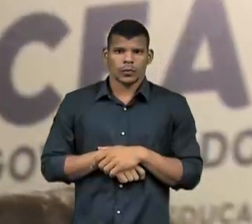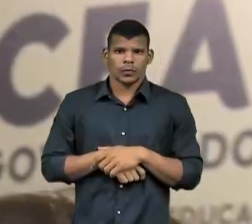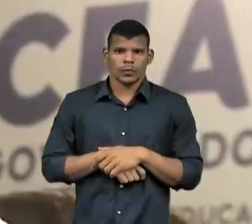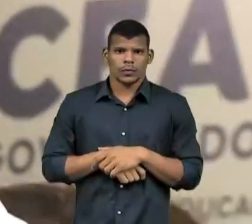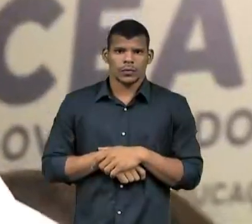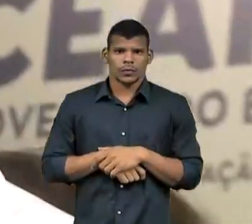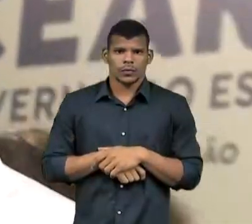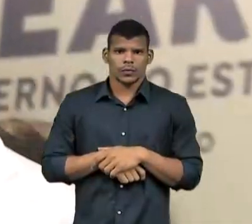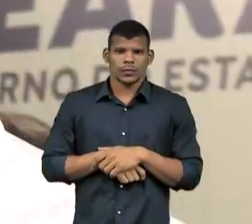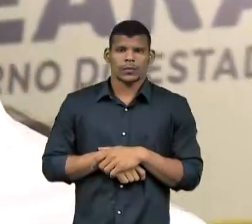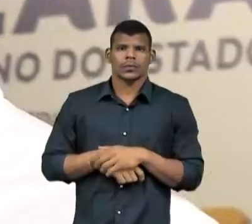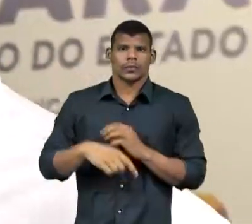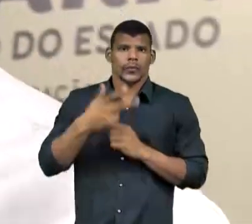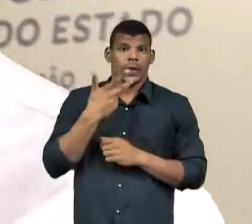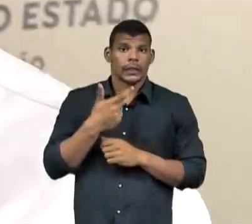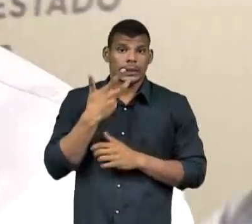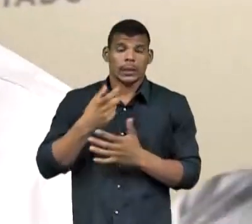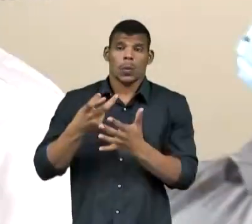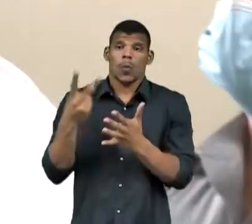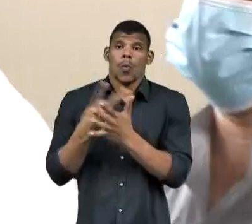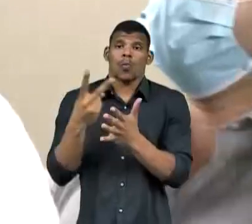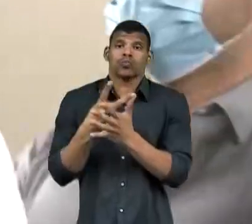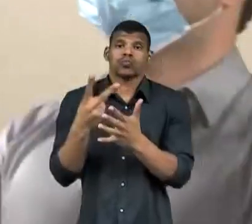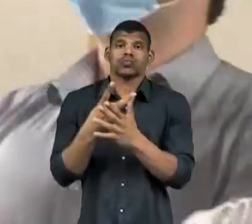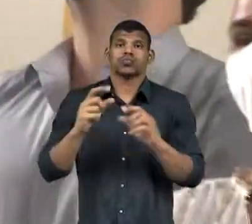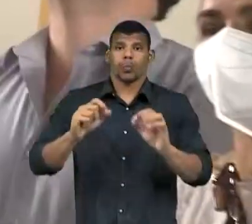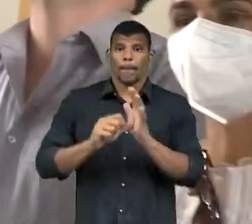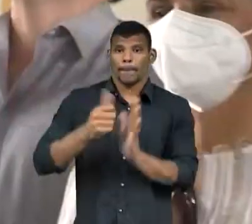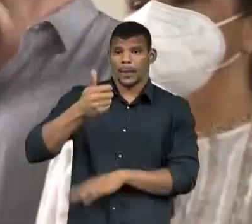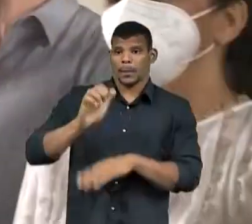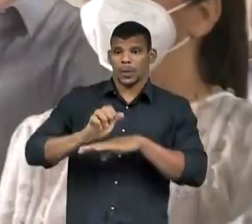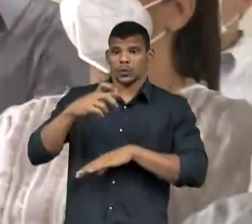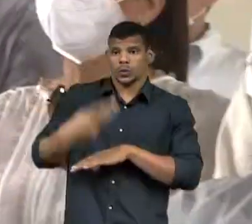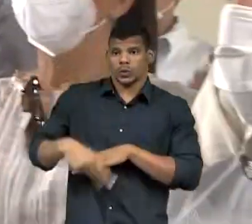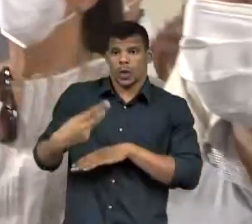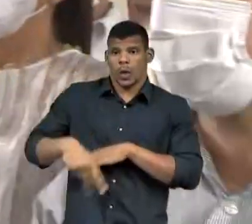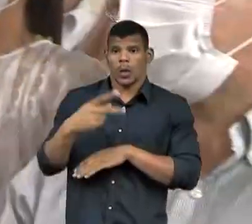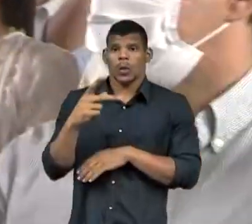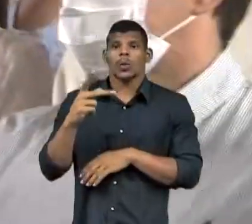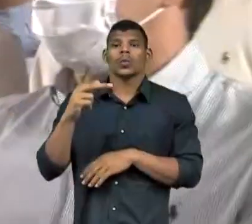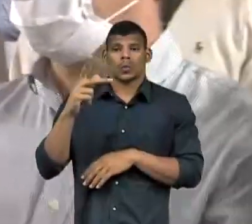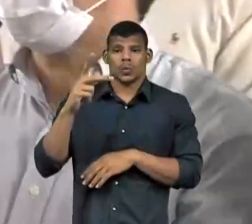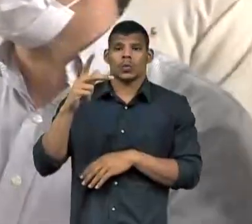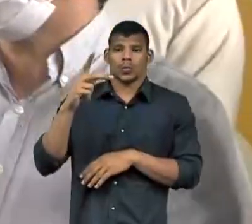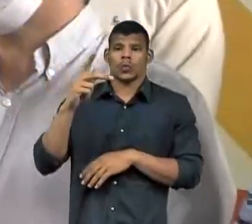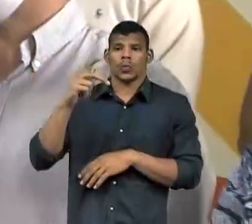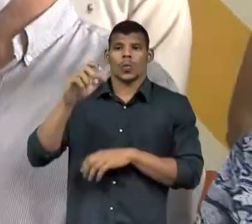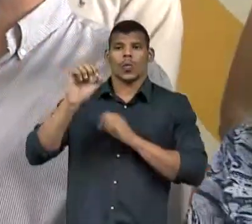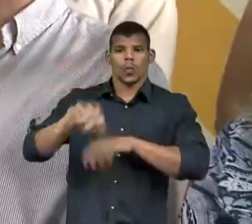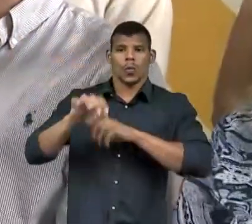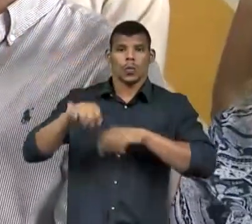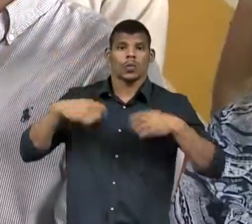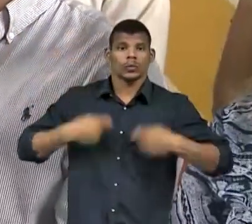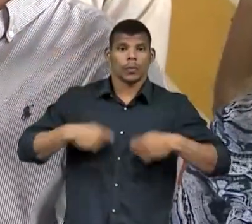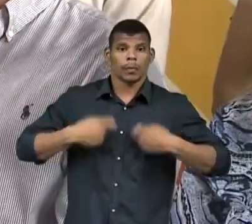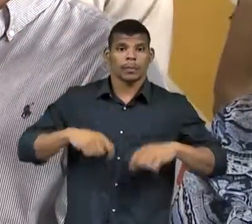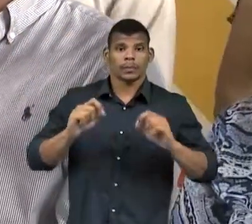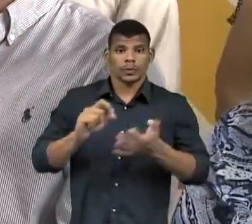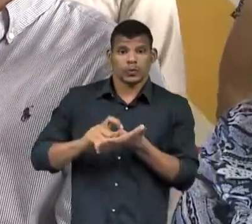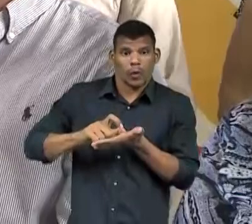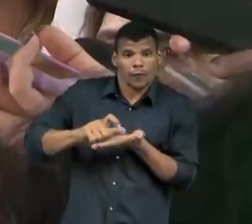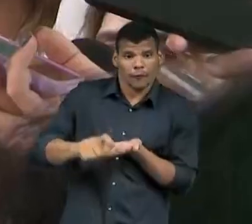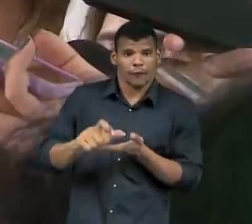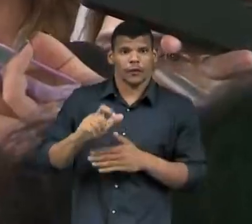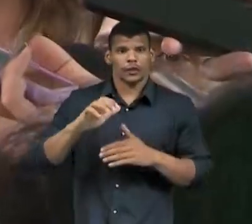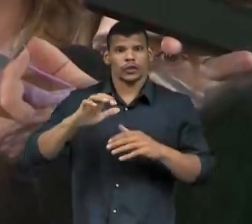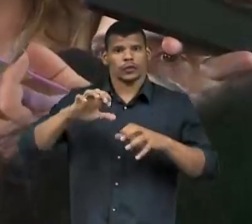para que o Ceará continue sendo o primeiro estado do país no ranking da educação, é preciso investir na formação dos